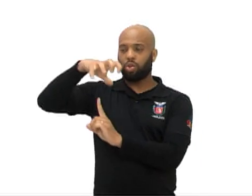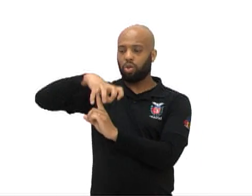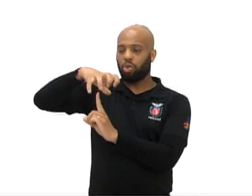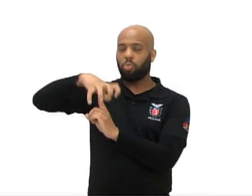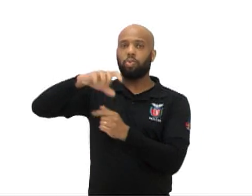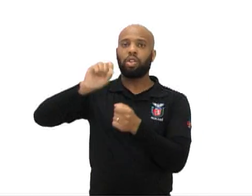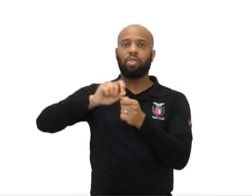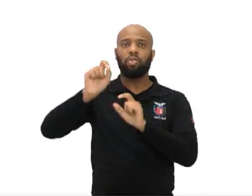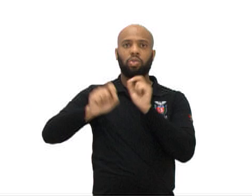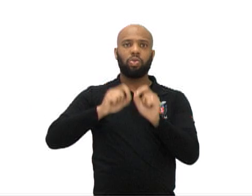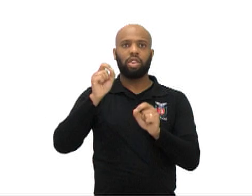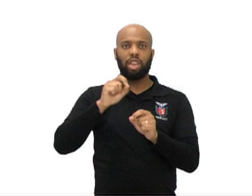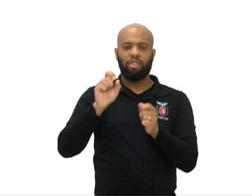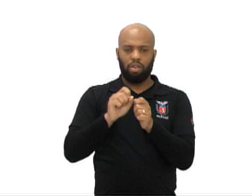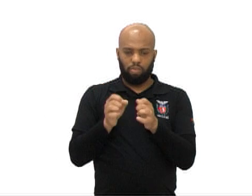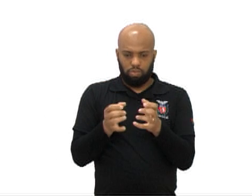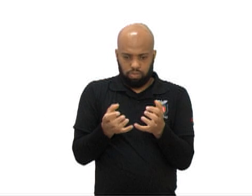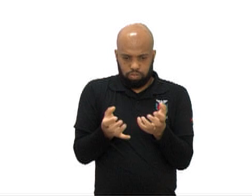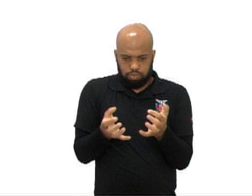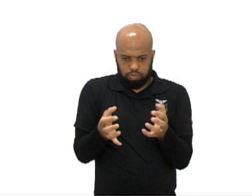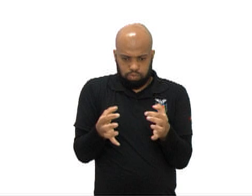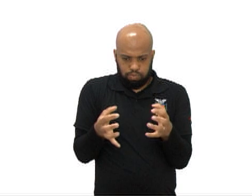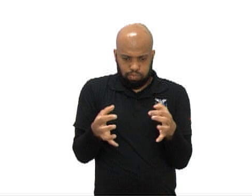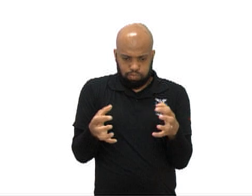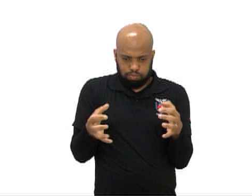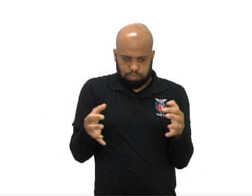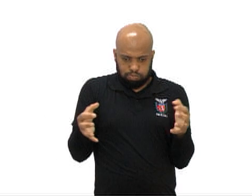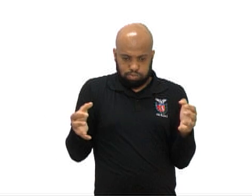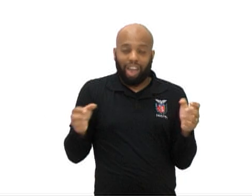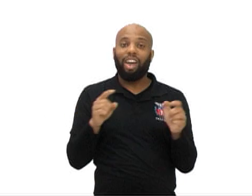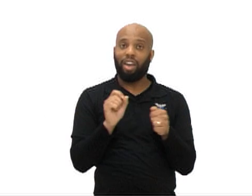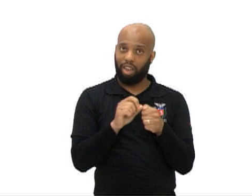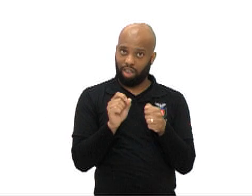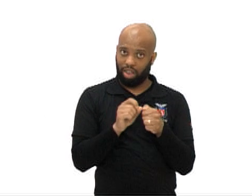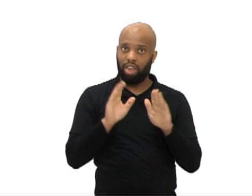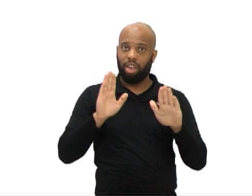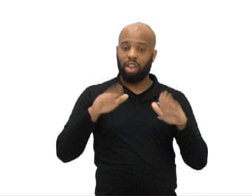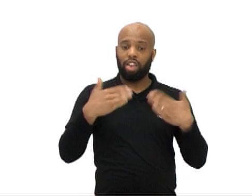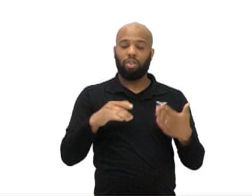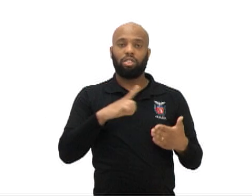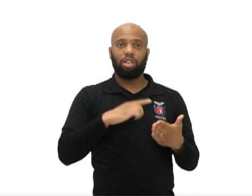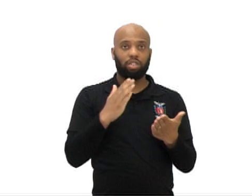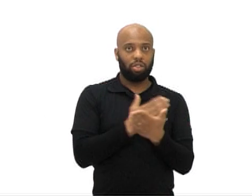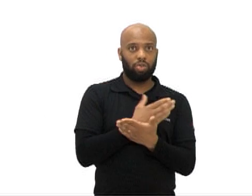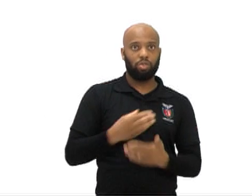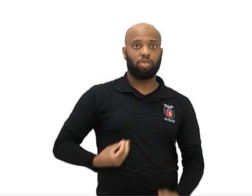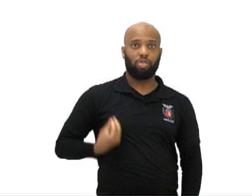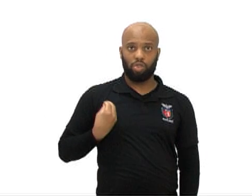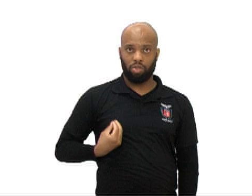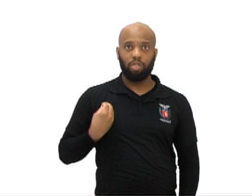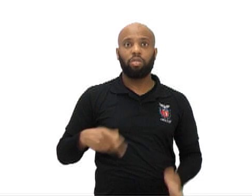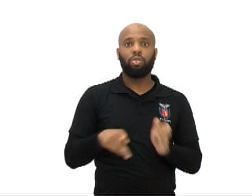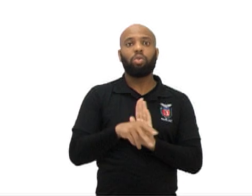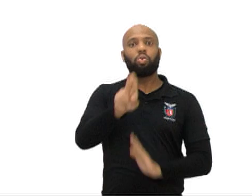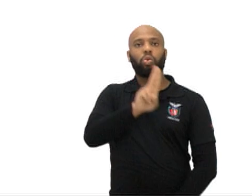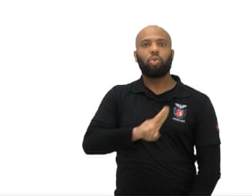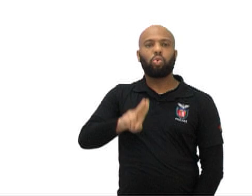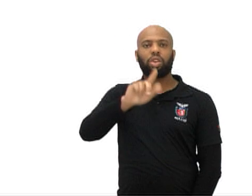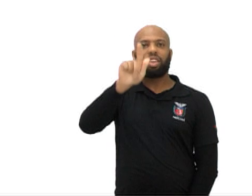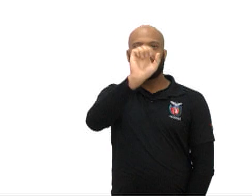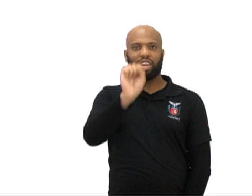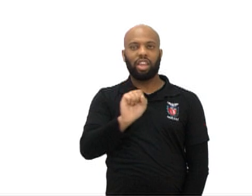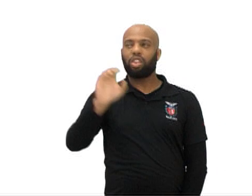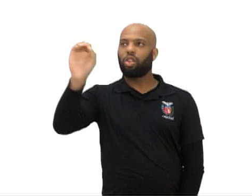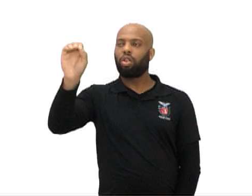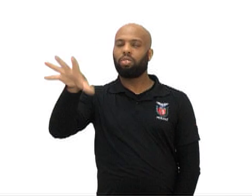a fermentação. Então, a gente viu que alguns seres vivos podem ser aeróbicos, utilizar o gás